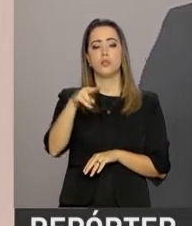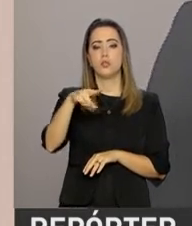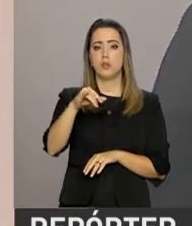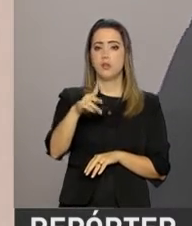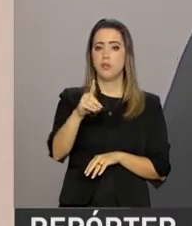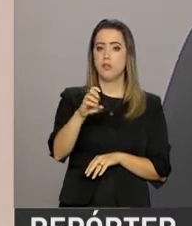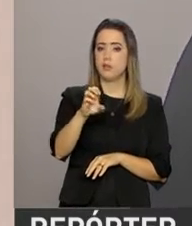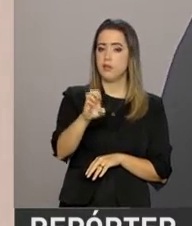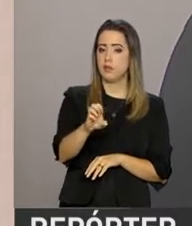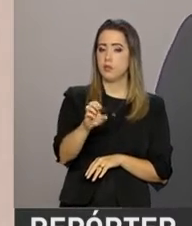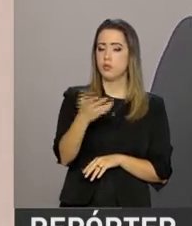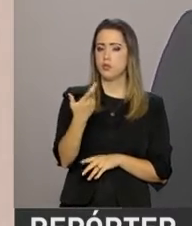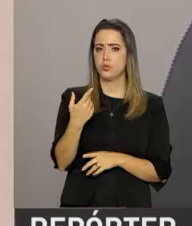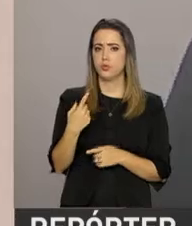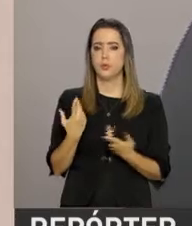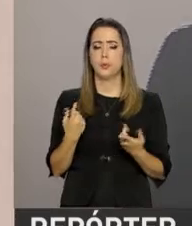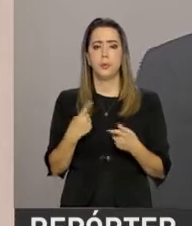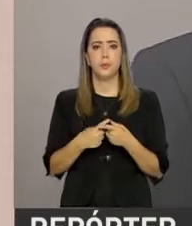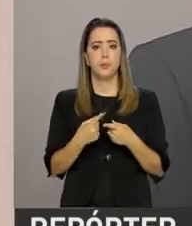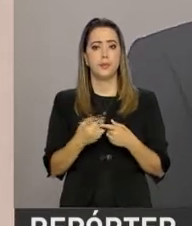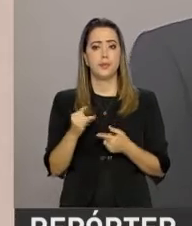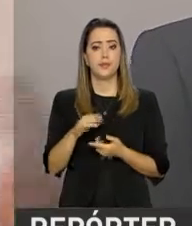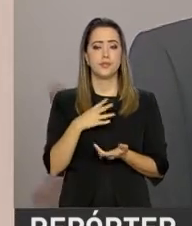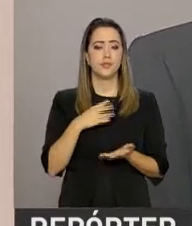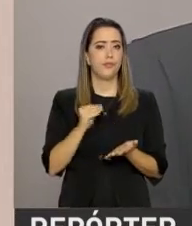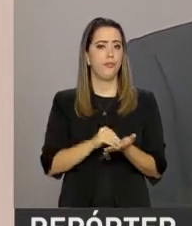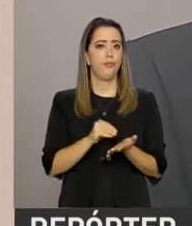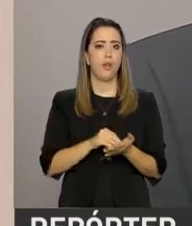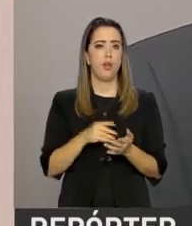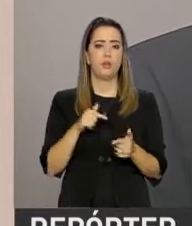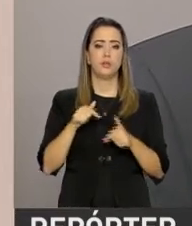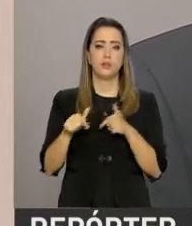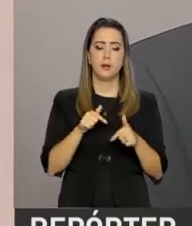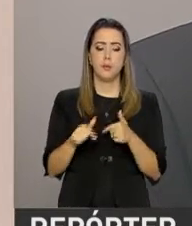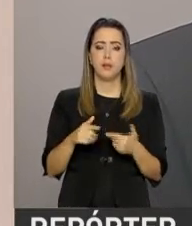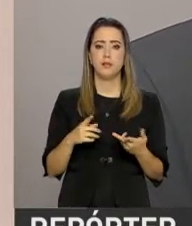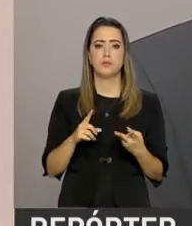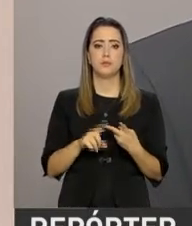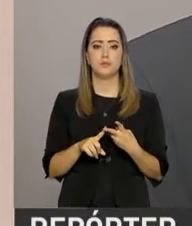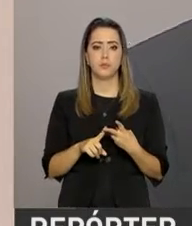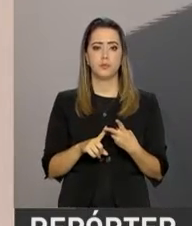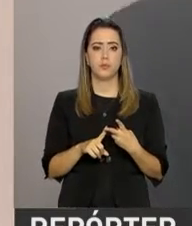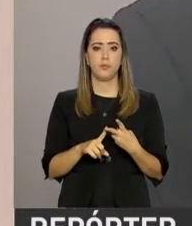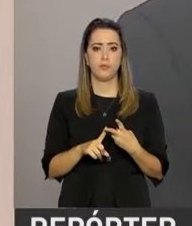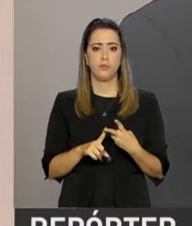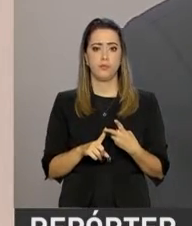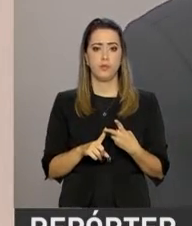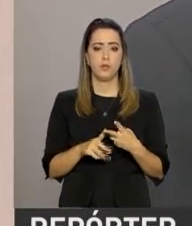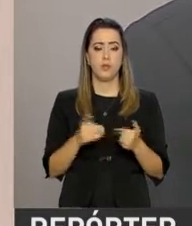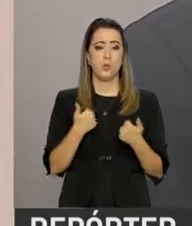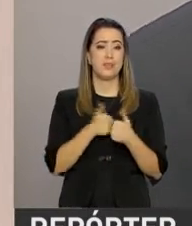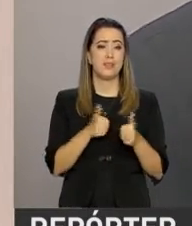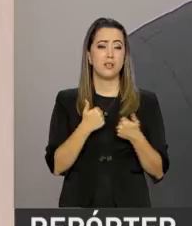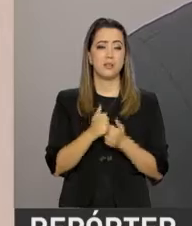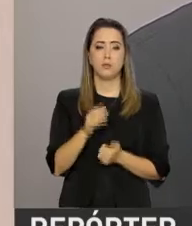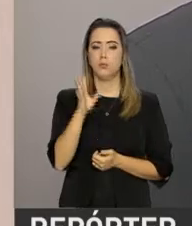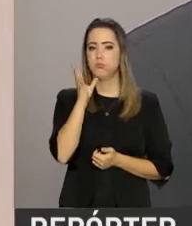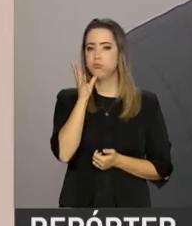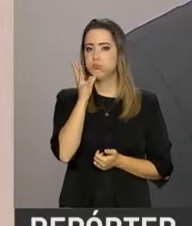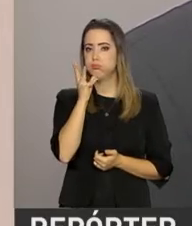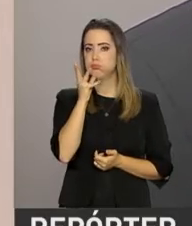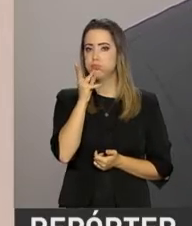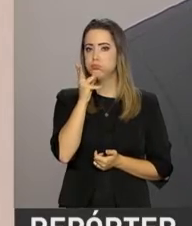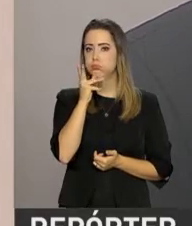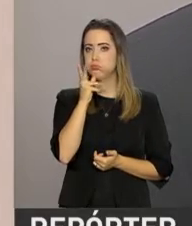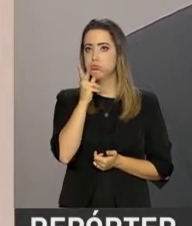As coisas indignas são falta de emprego, nós estamos combatendo o desemprego, serão deslocamentos muito longos,